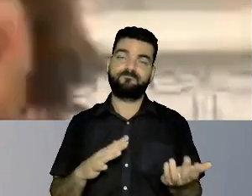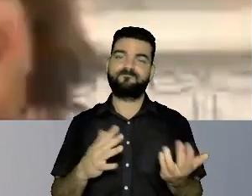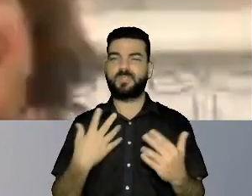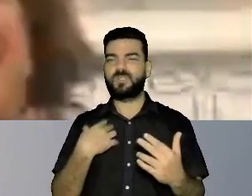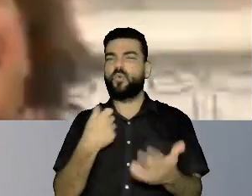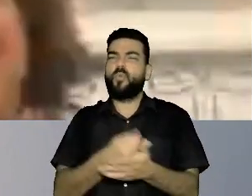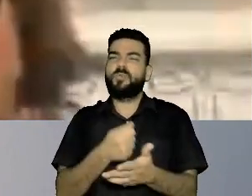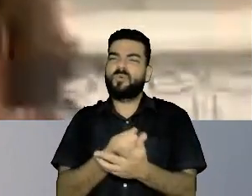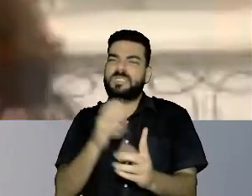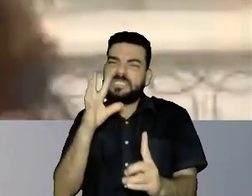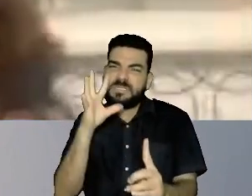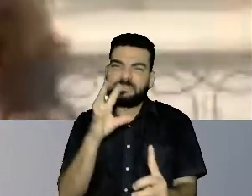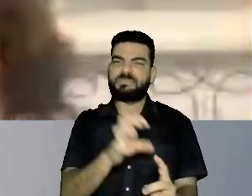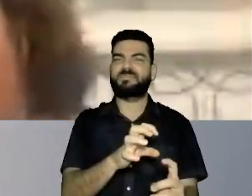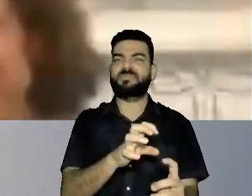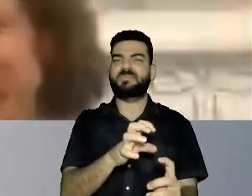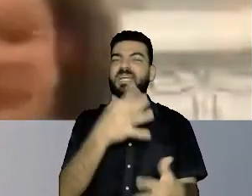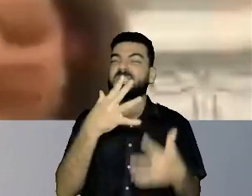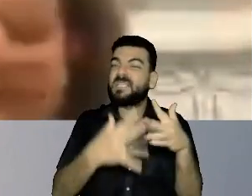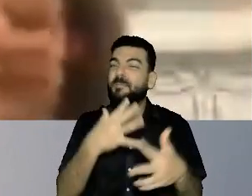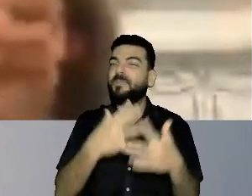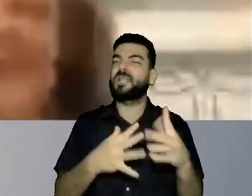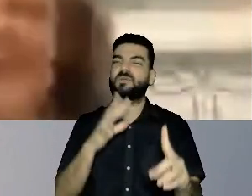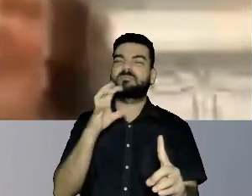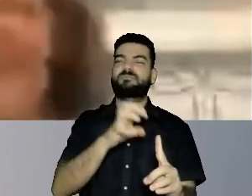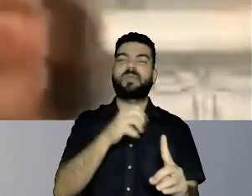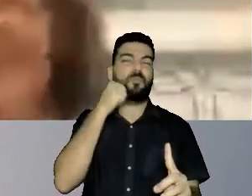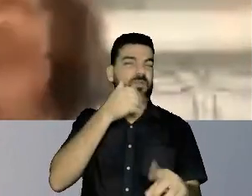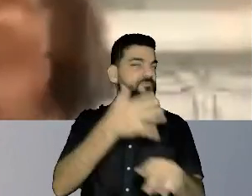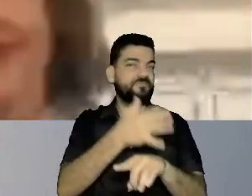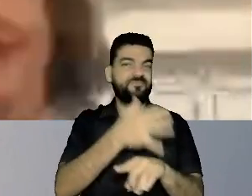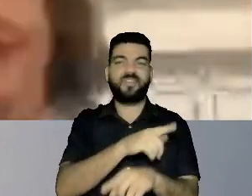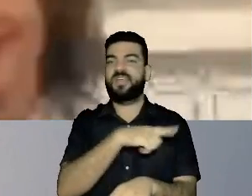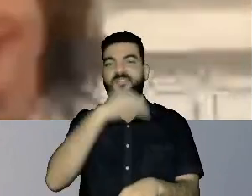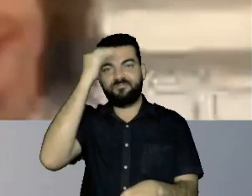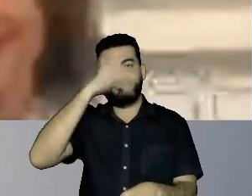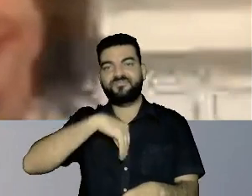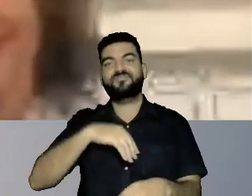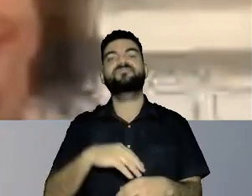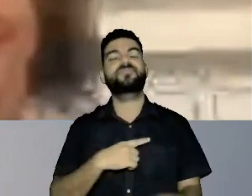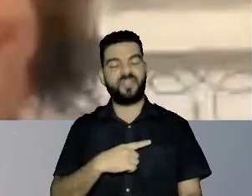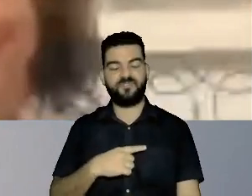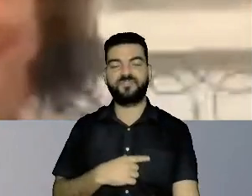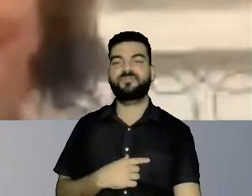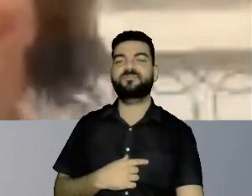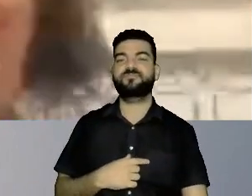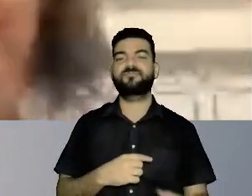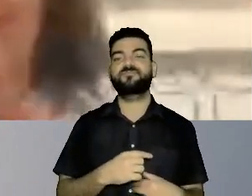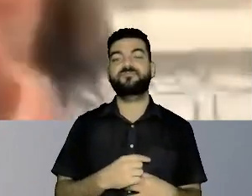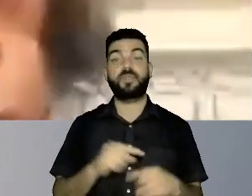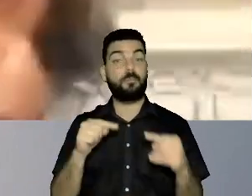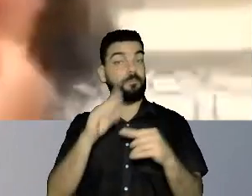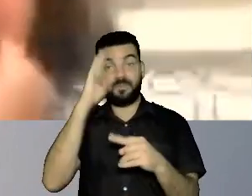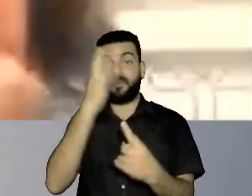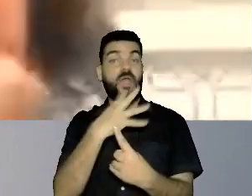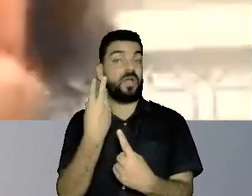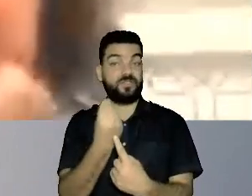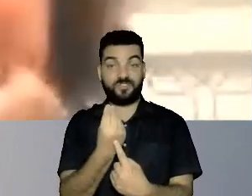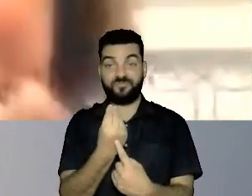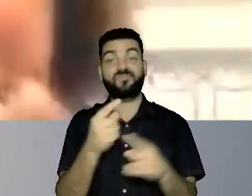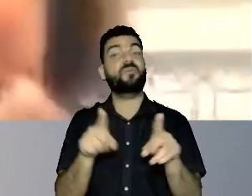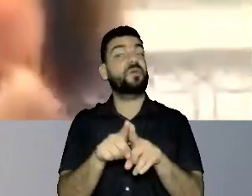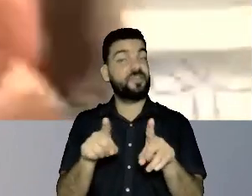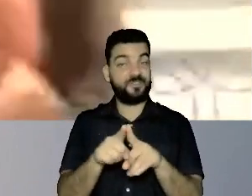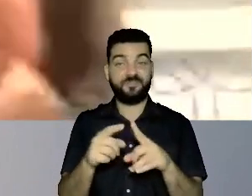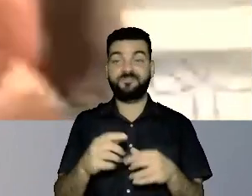aí um cenário que reprimiu, dificultou a participação de muitas mulheres